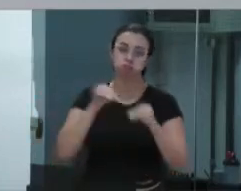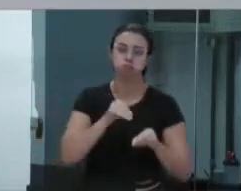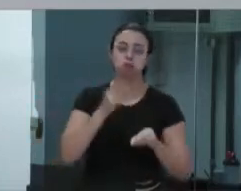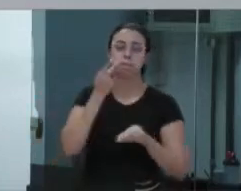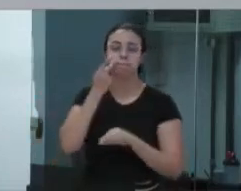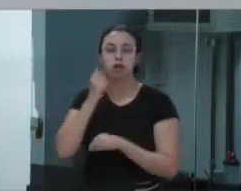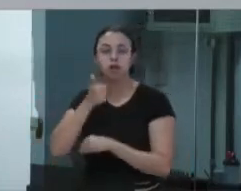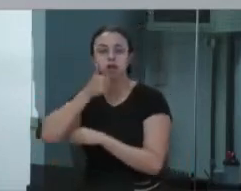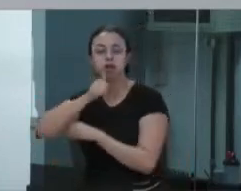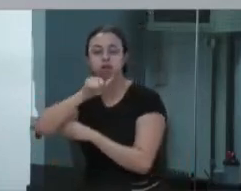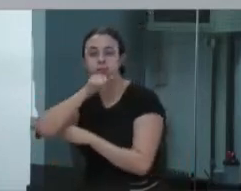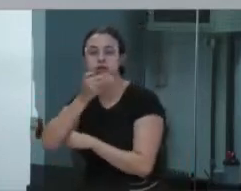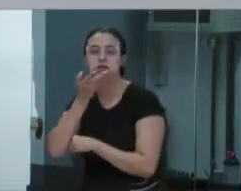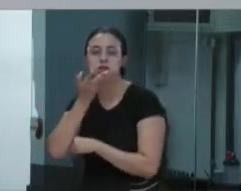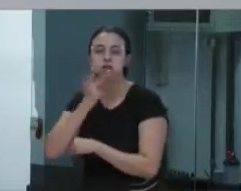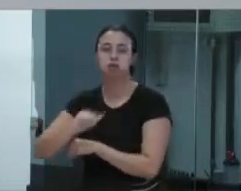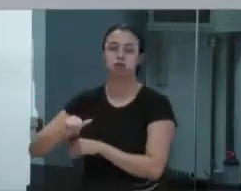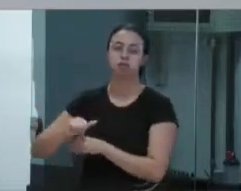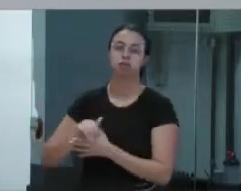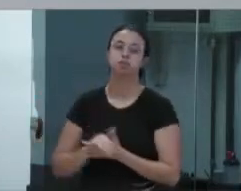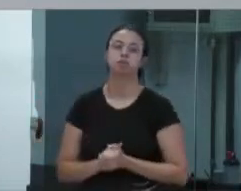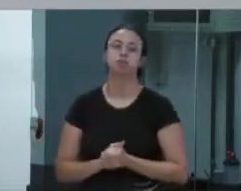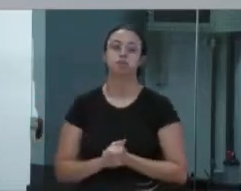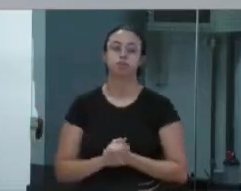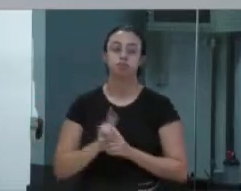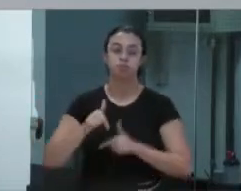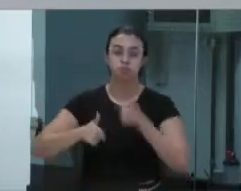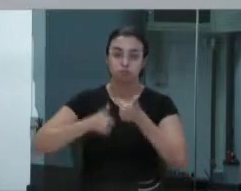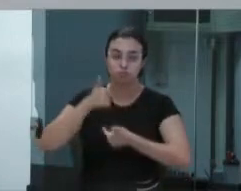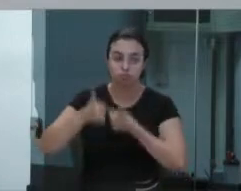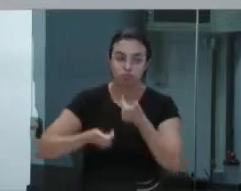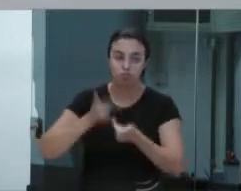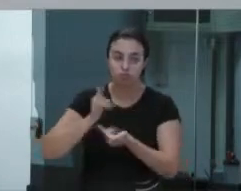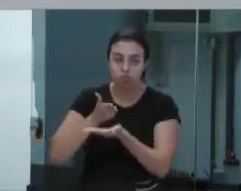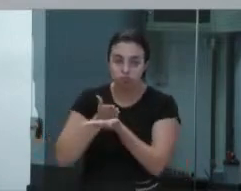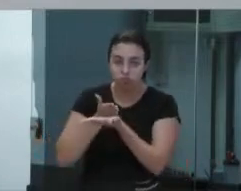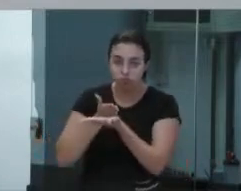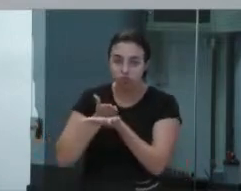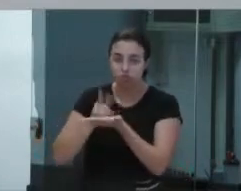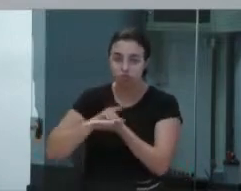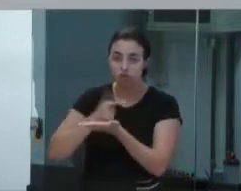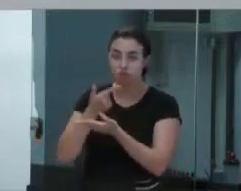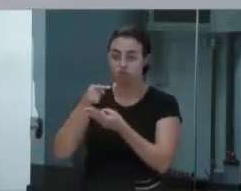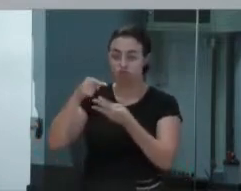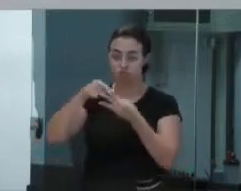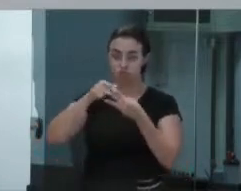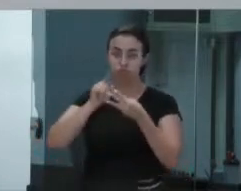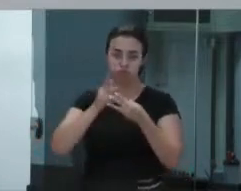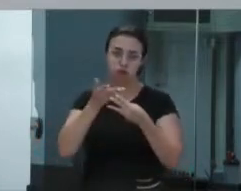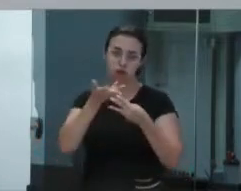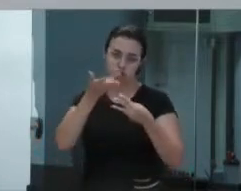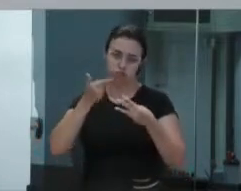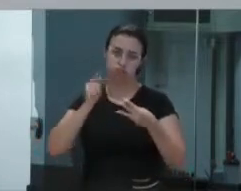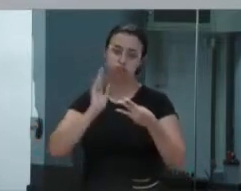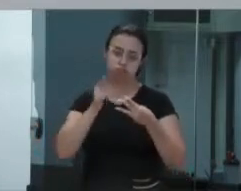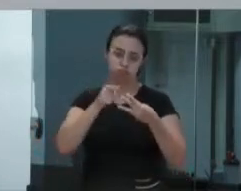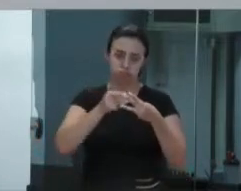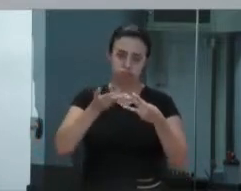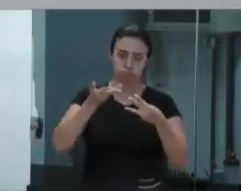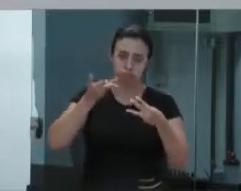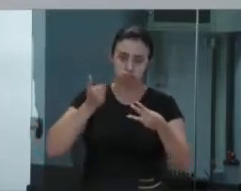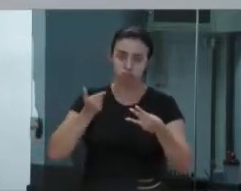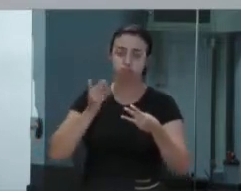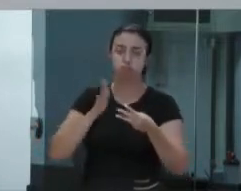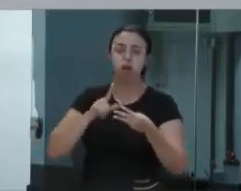com as crianças e tudo mais. Então, é um serviço onde ele já passou por esses outros, onde ele já foi acolhido, onde ele já